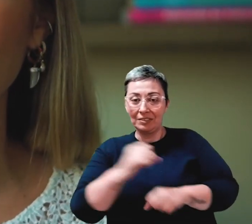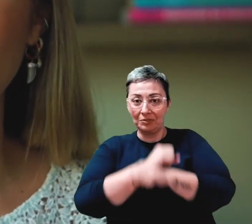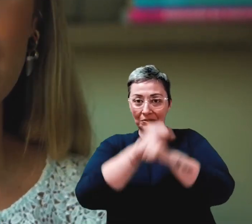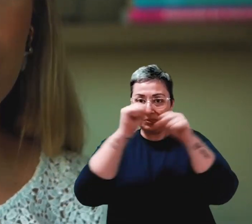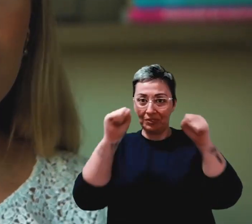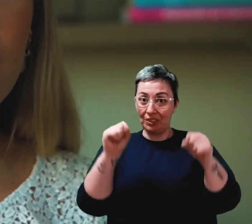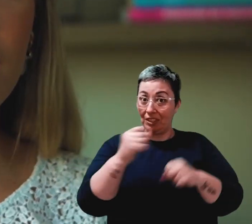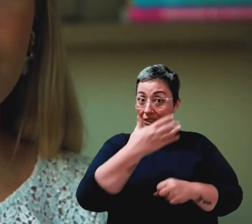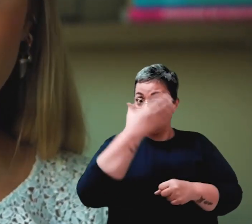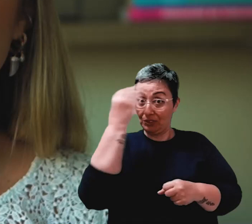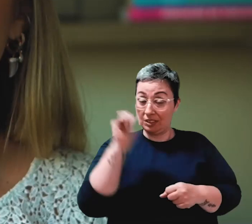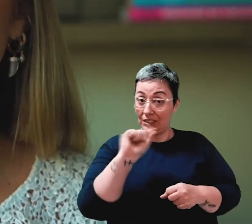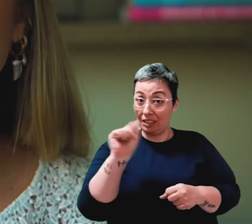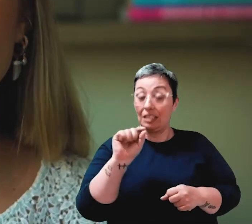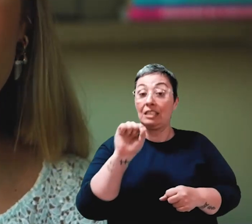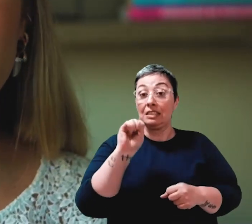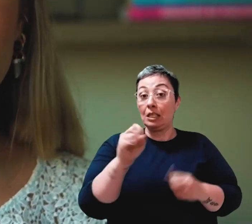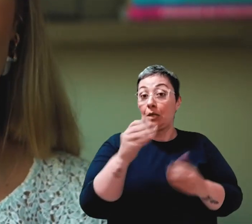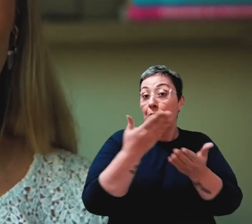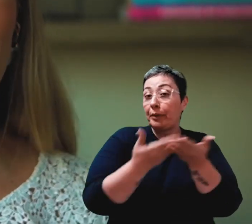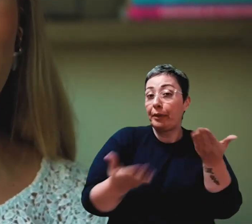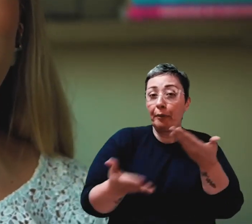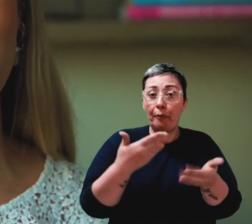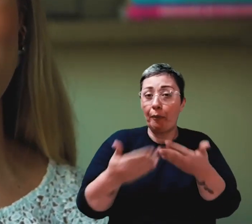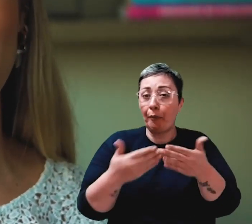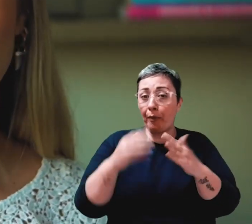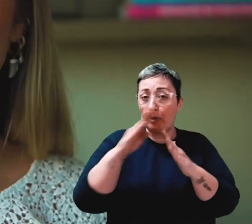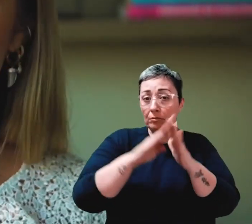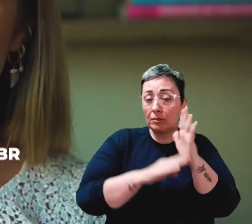manhã. E não se esqueça, se você perdeu